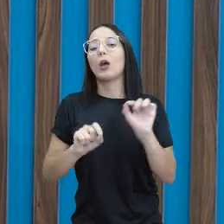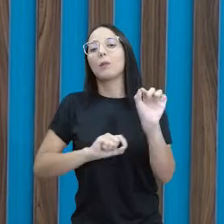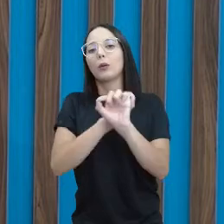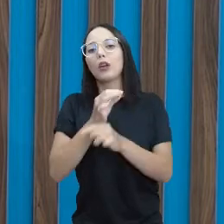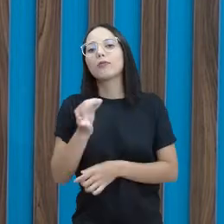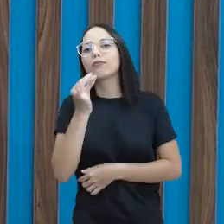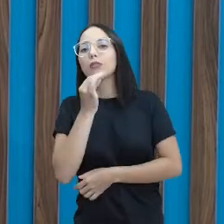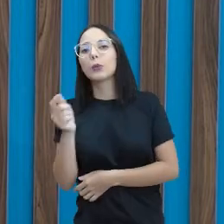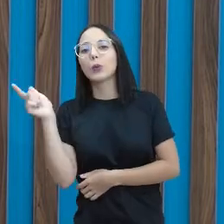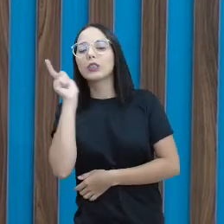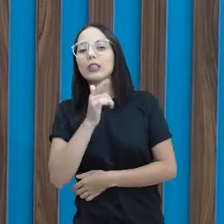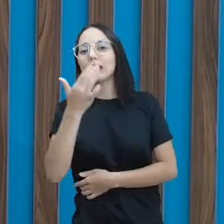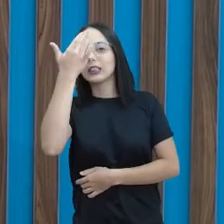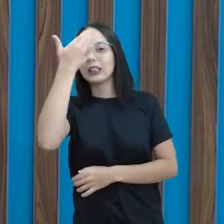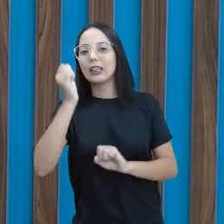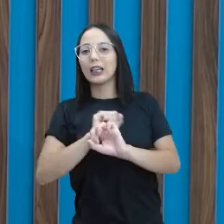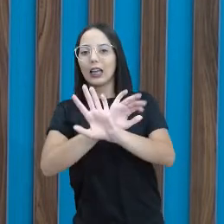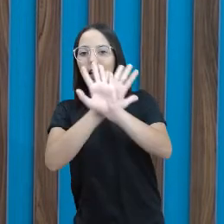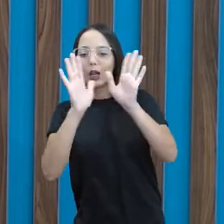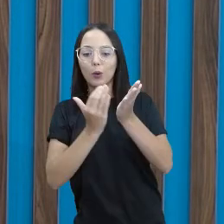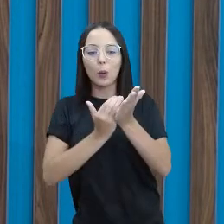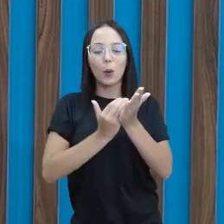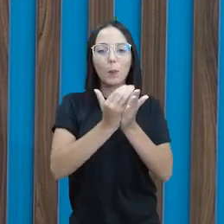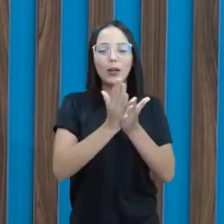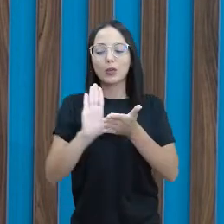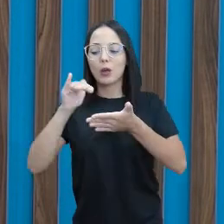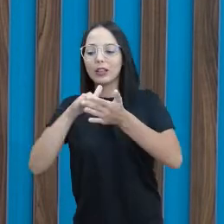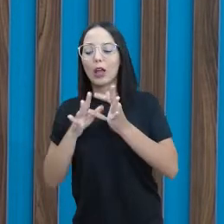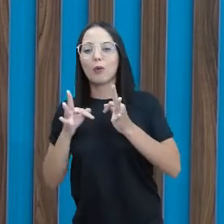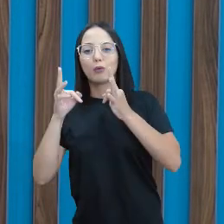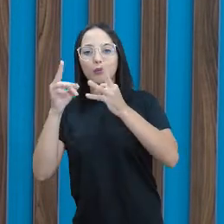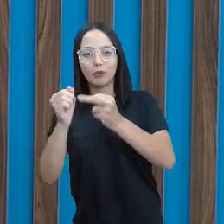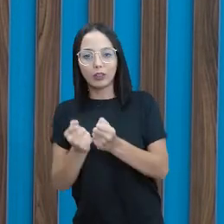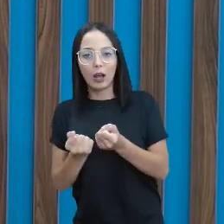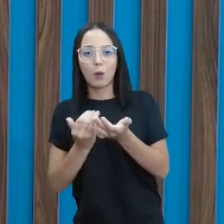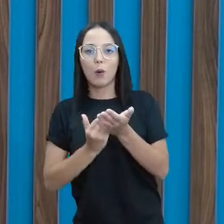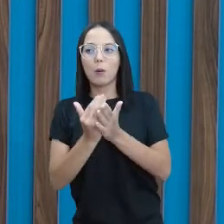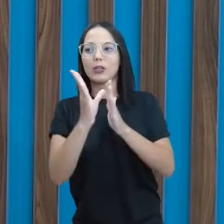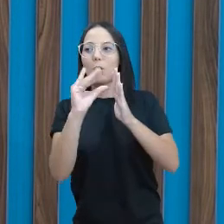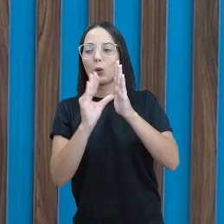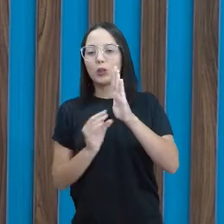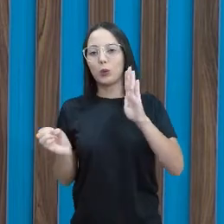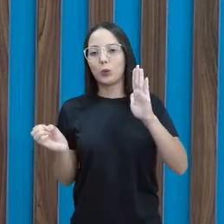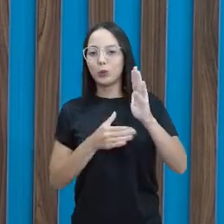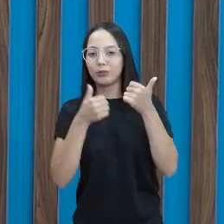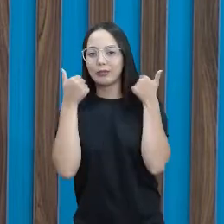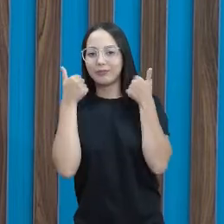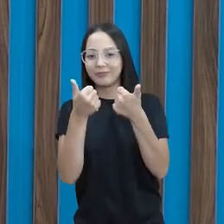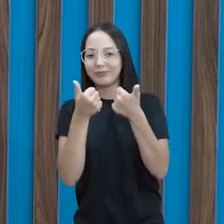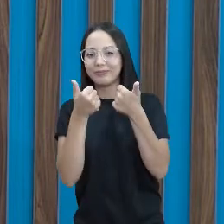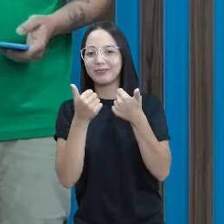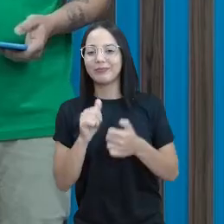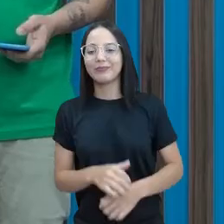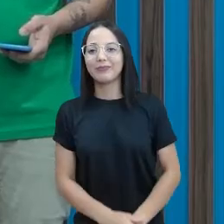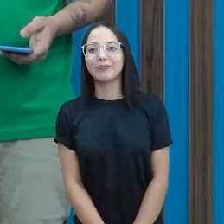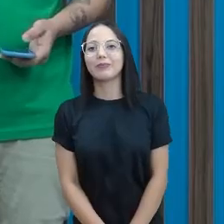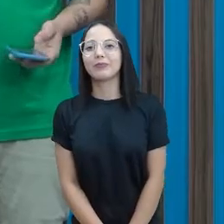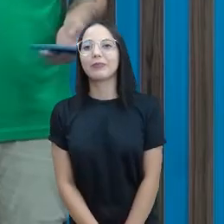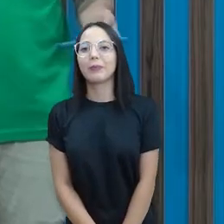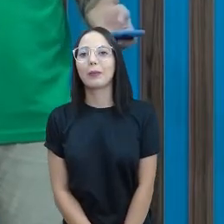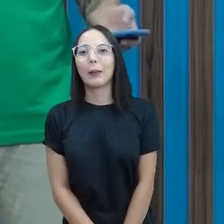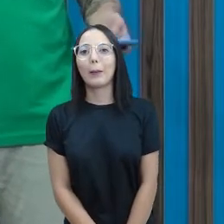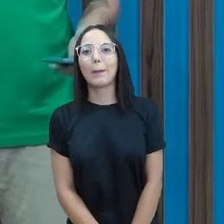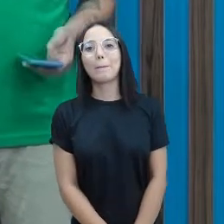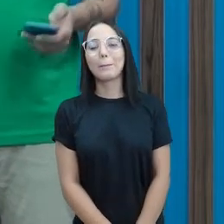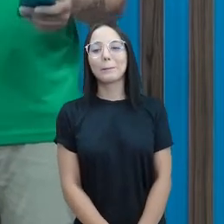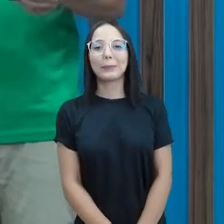ter esse raciocínio e entender do comecinho até a gente começar conteúdo novo hoje, beleza? Vai lá, Tiago.